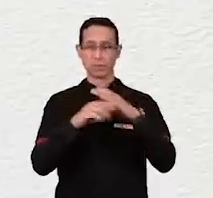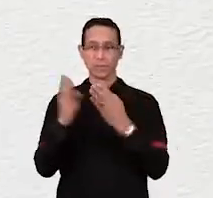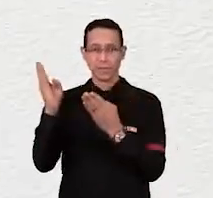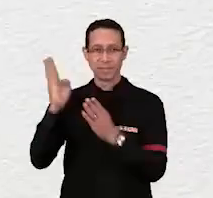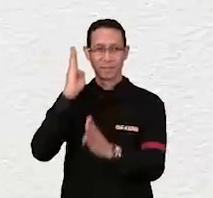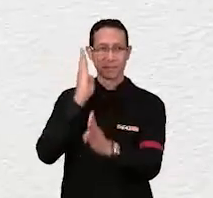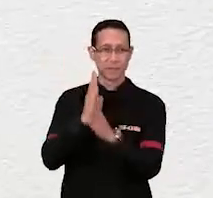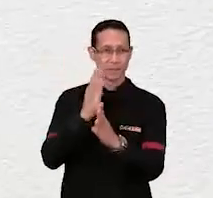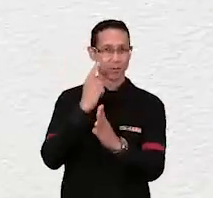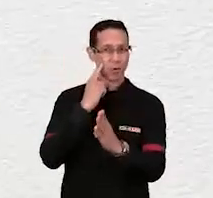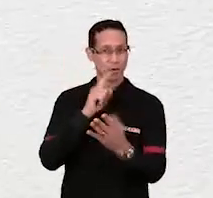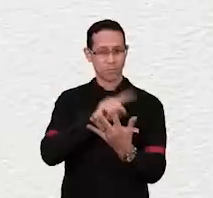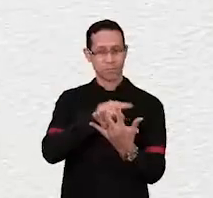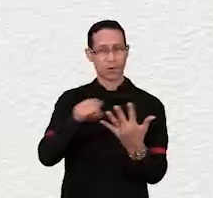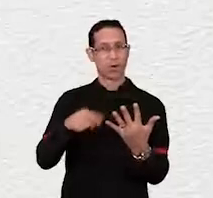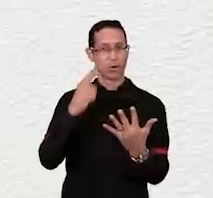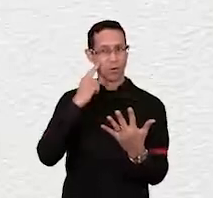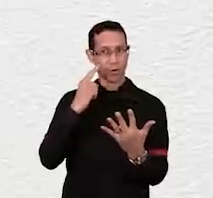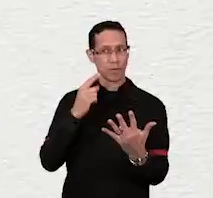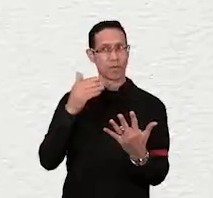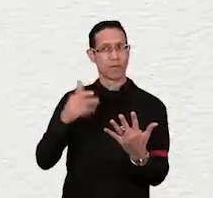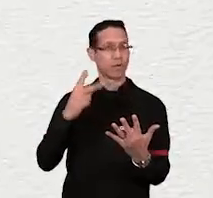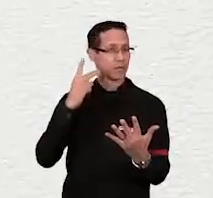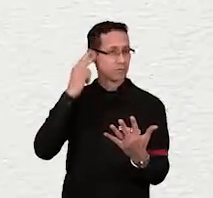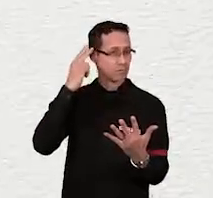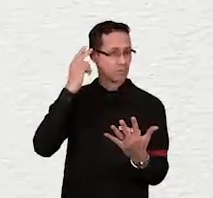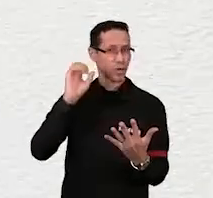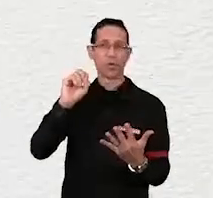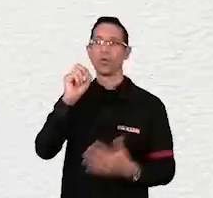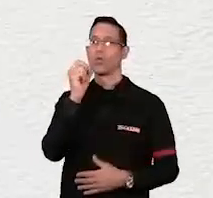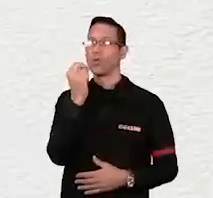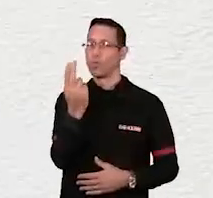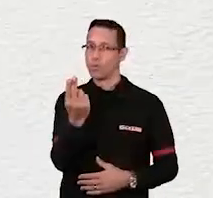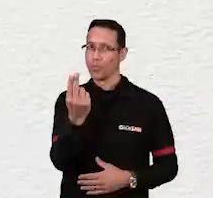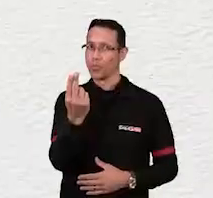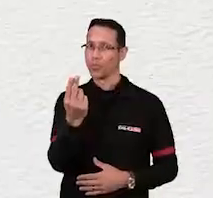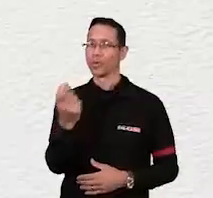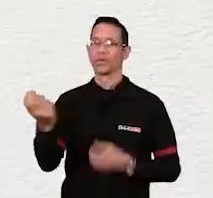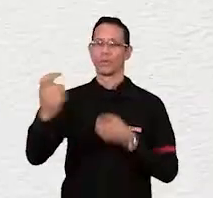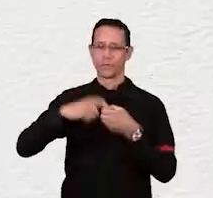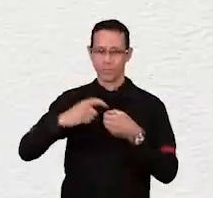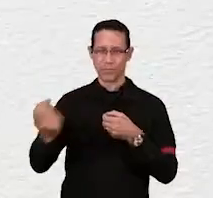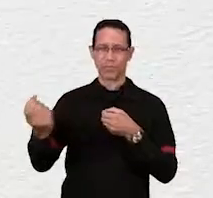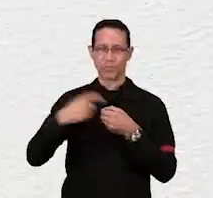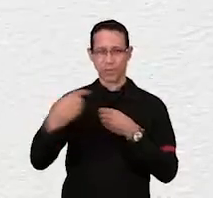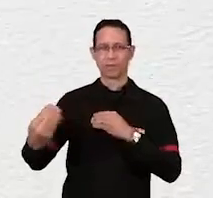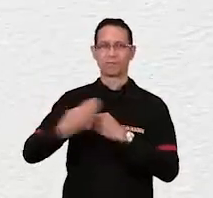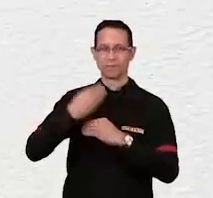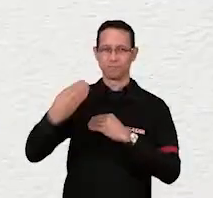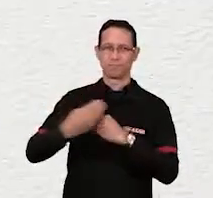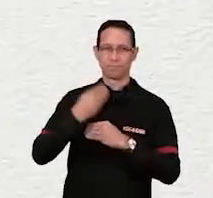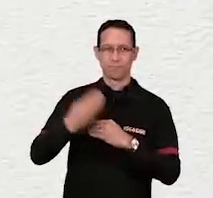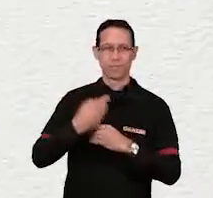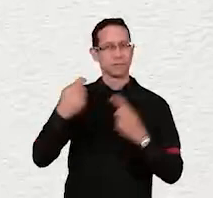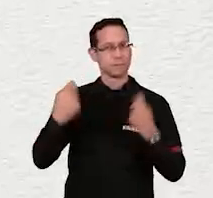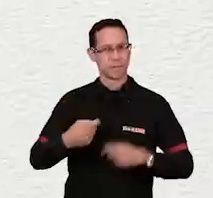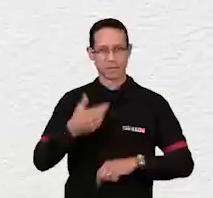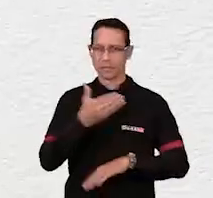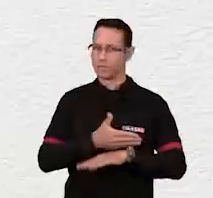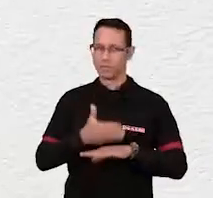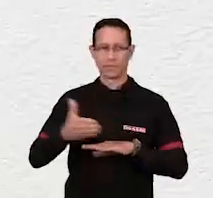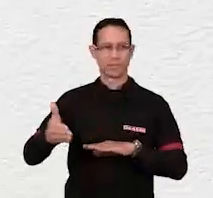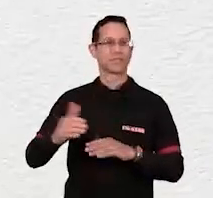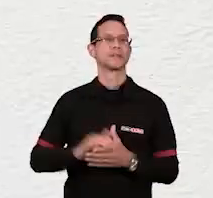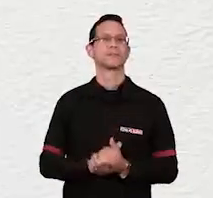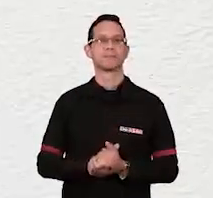sempre abro o leque, eu falo, olha, ou um caminho de cirúrgico, ou um caminho de manutenção, mas significa que você vai ter que ser meu amigo